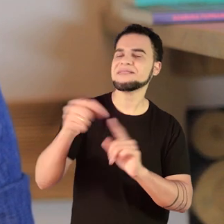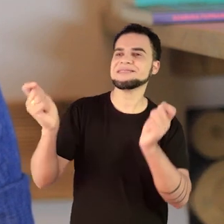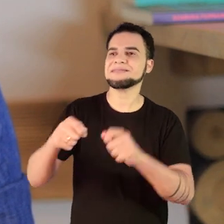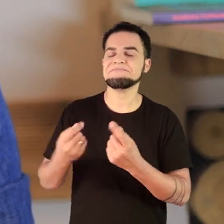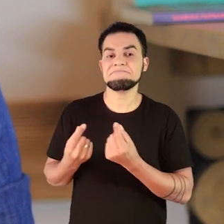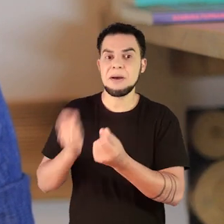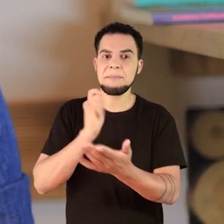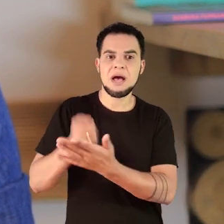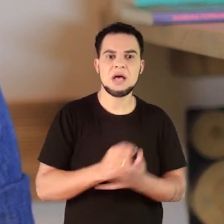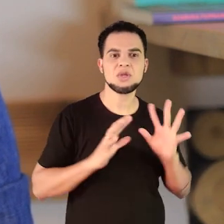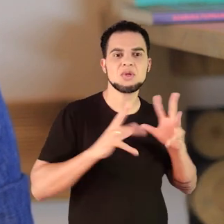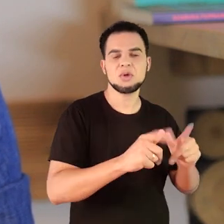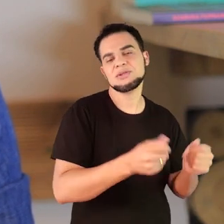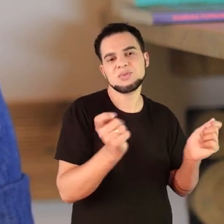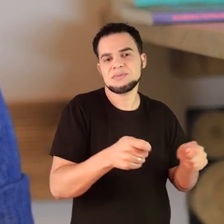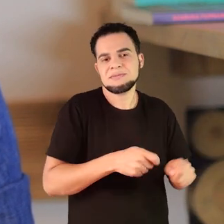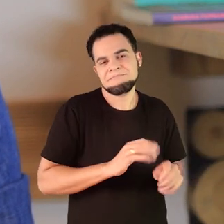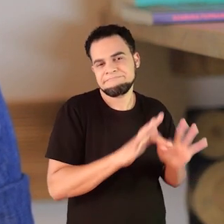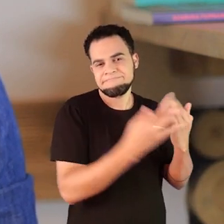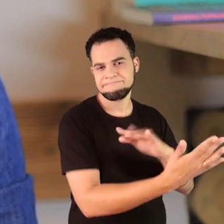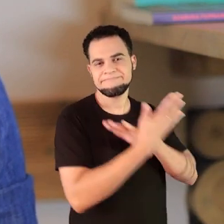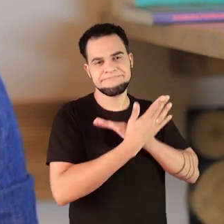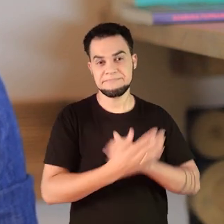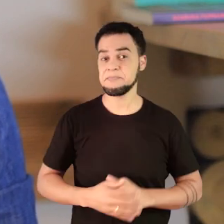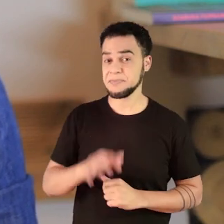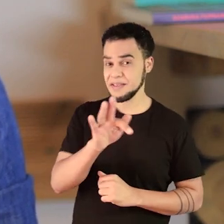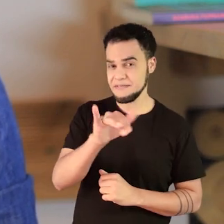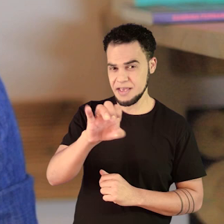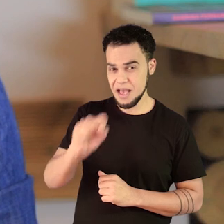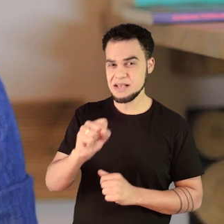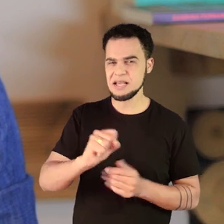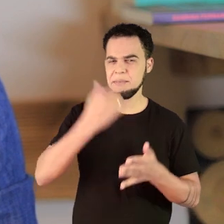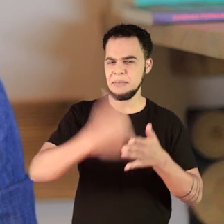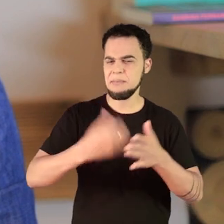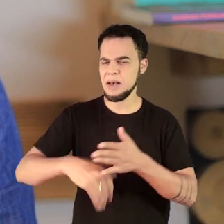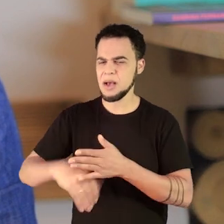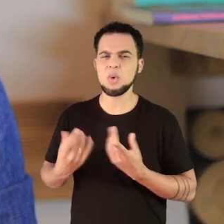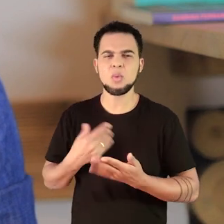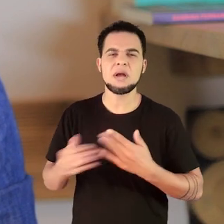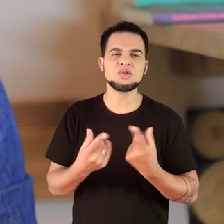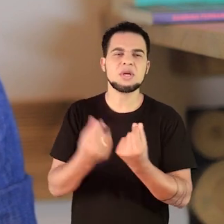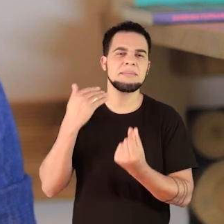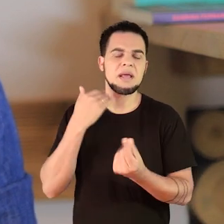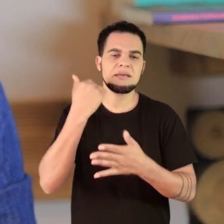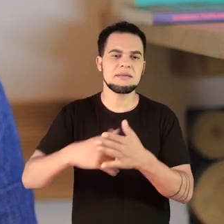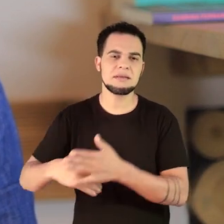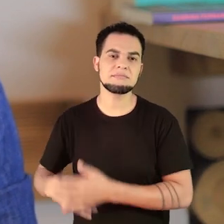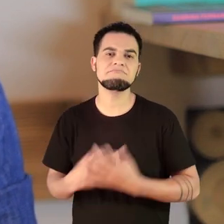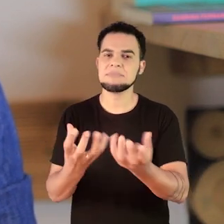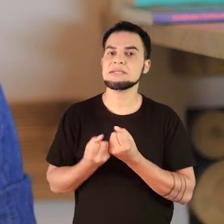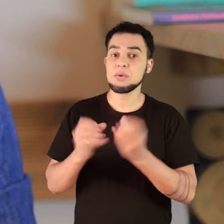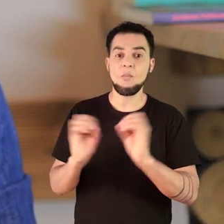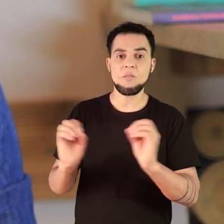minha renda para todas as contas, sem condições de ajuda familiar. O FIES tem comido qualquer dinheiro que entra na minha conta, então eu não tenho mais recebido